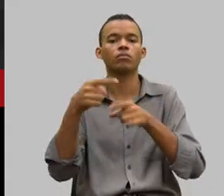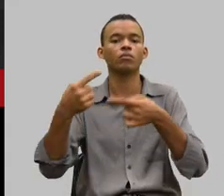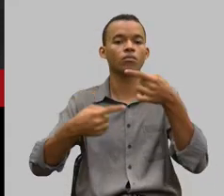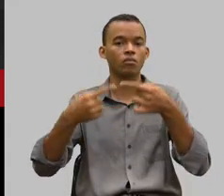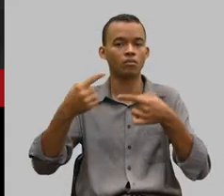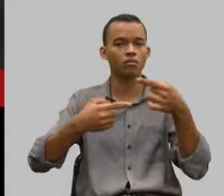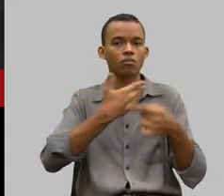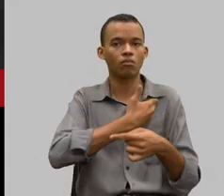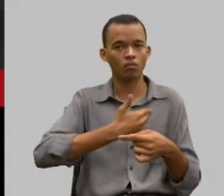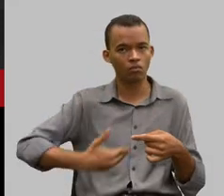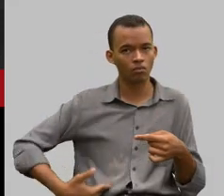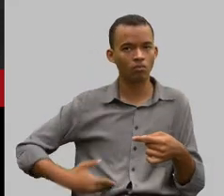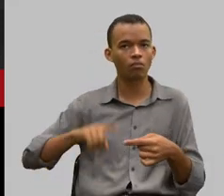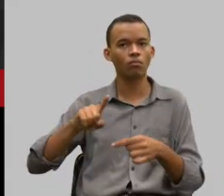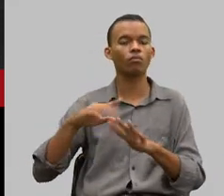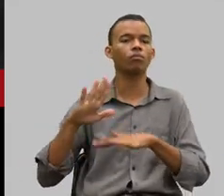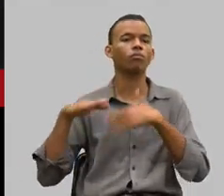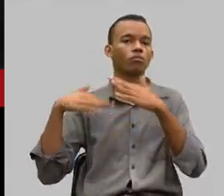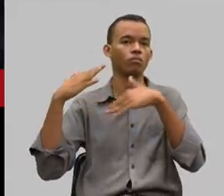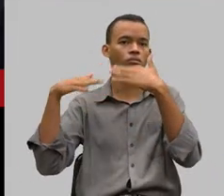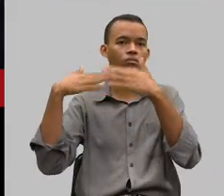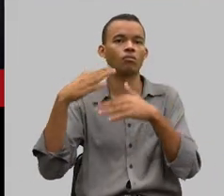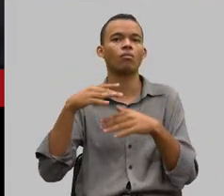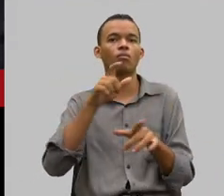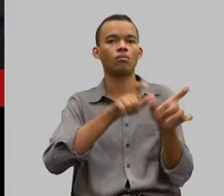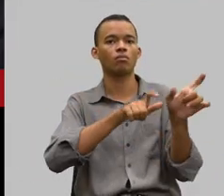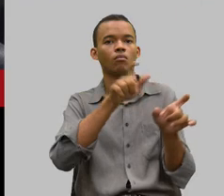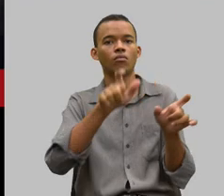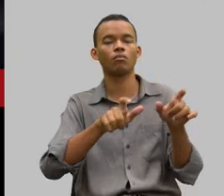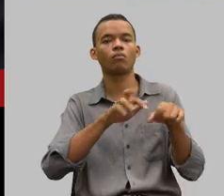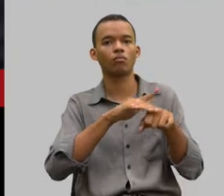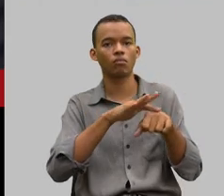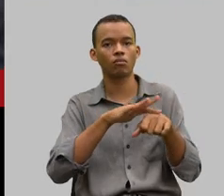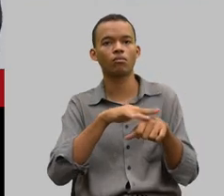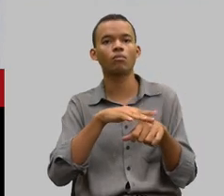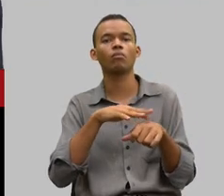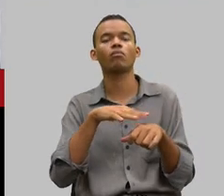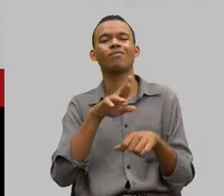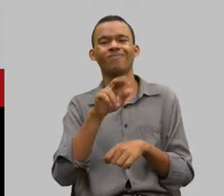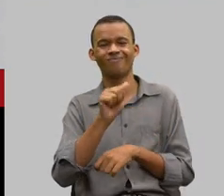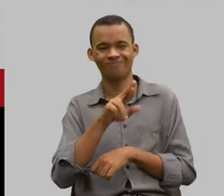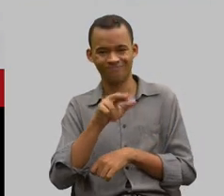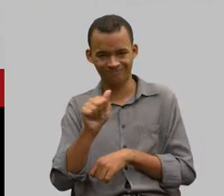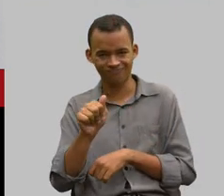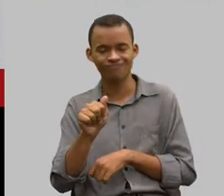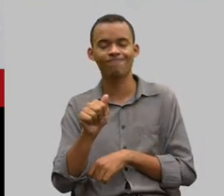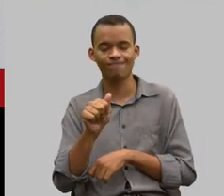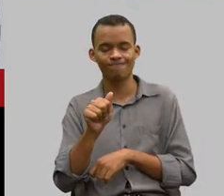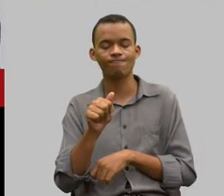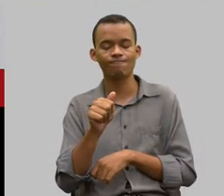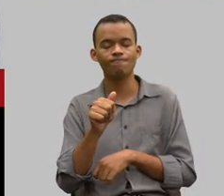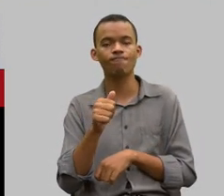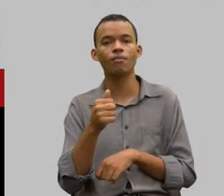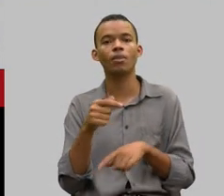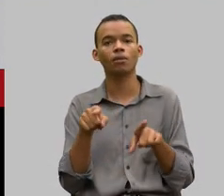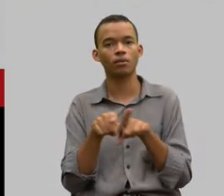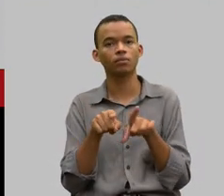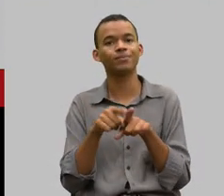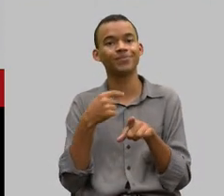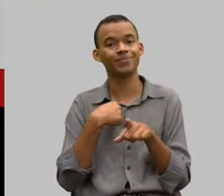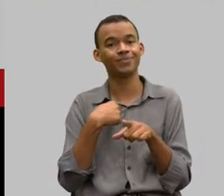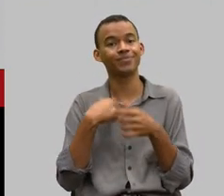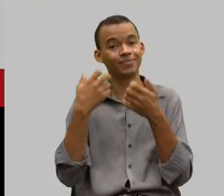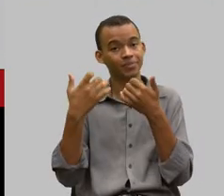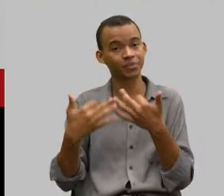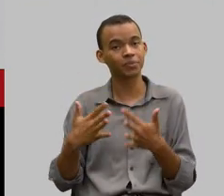vem desenvolvendo com pessoas com doenças raras mas eu quero aqui me me posicionar sobre as